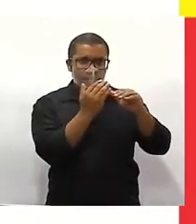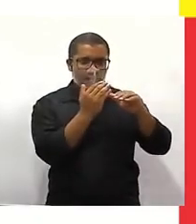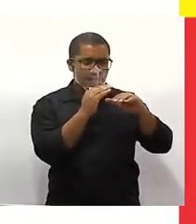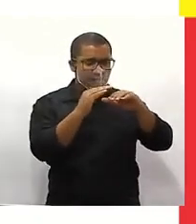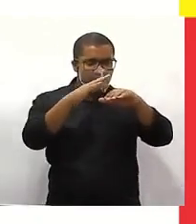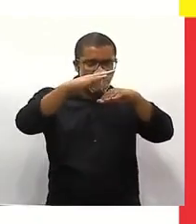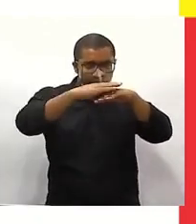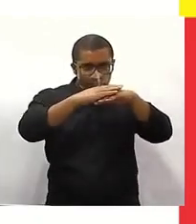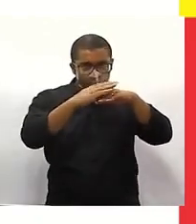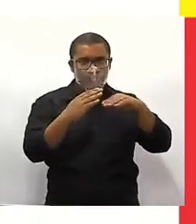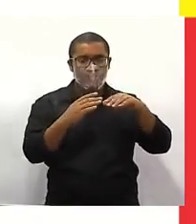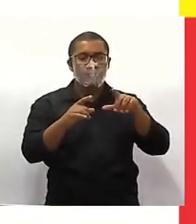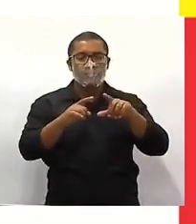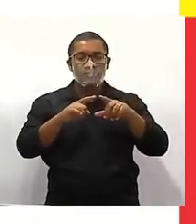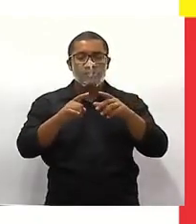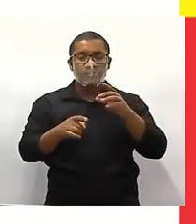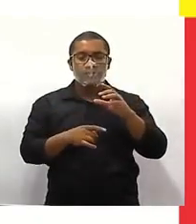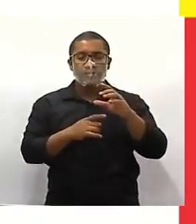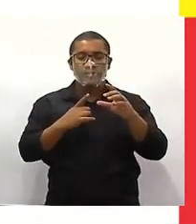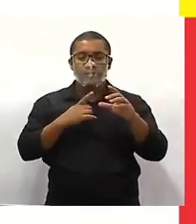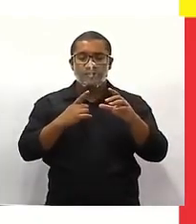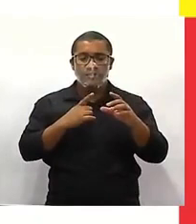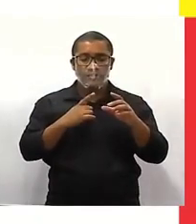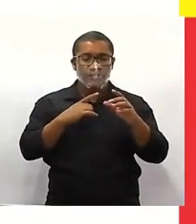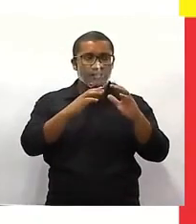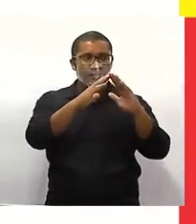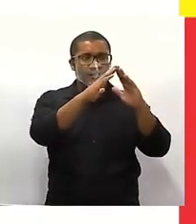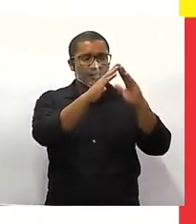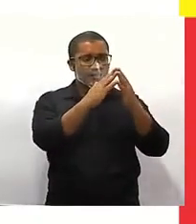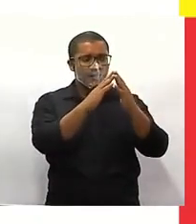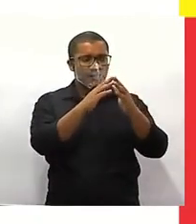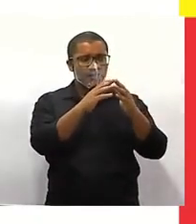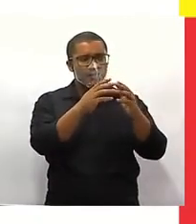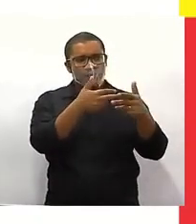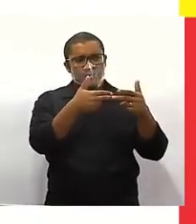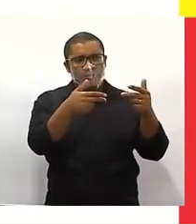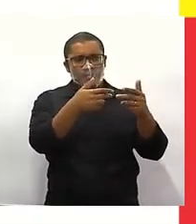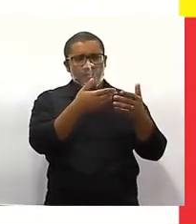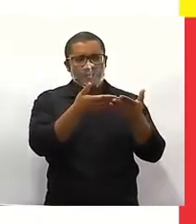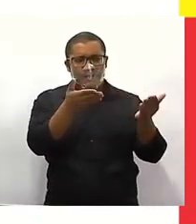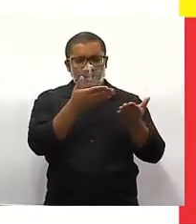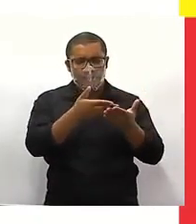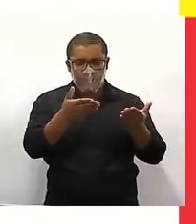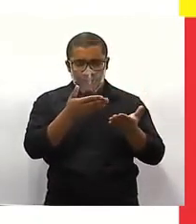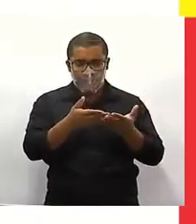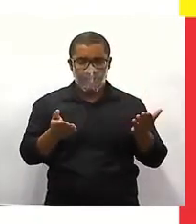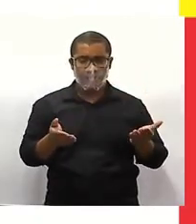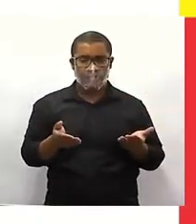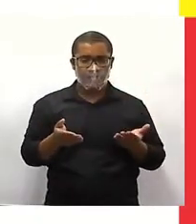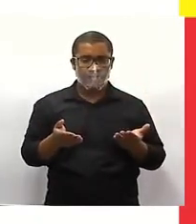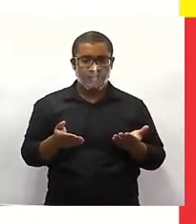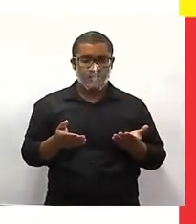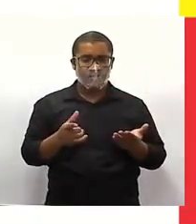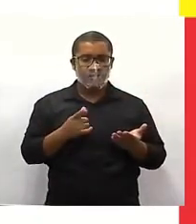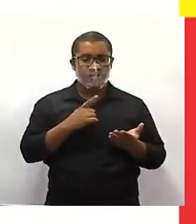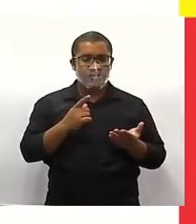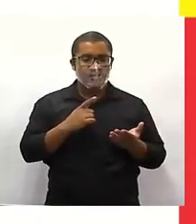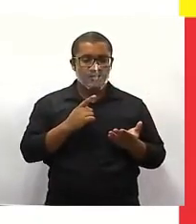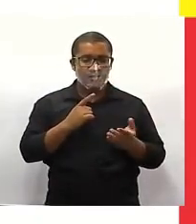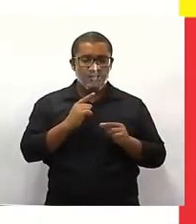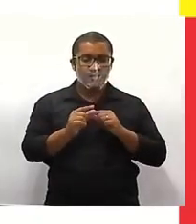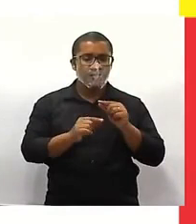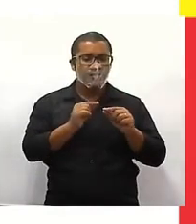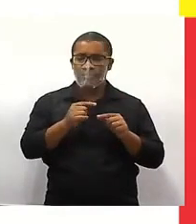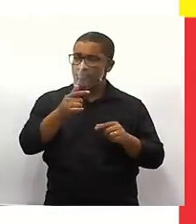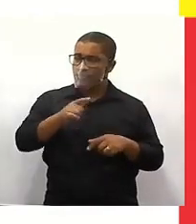bens, acréscimo da infiltração das águas de chuva na alta e média encosta. Então,